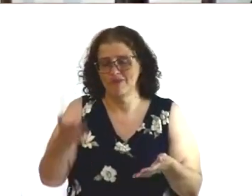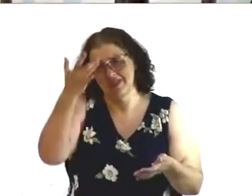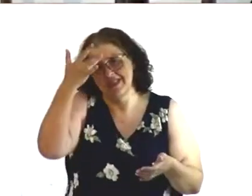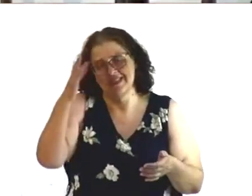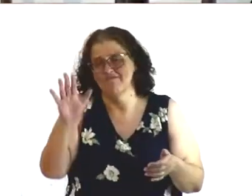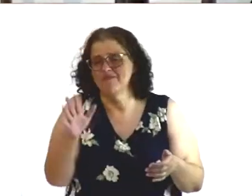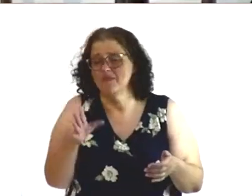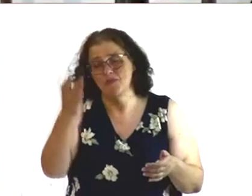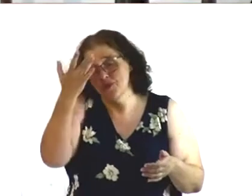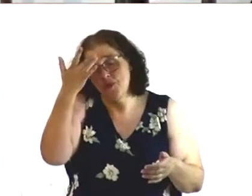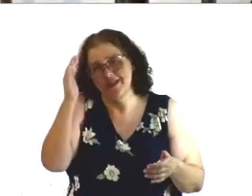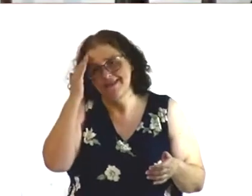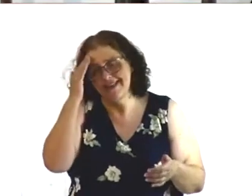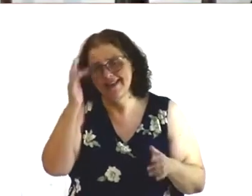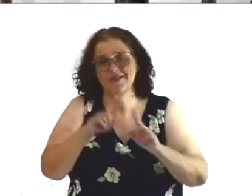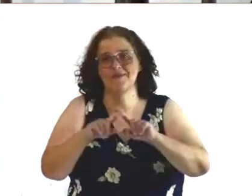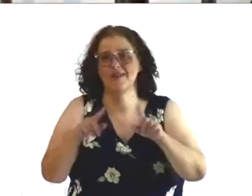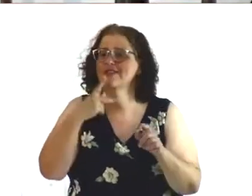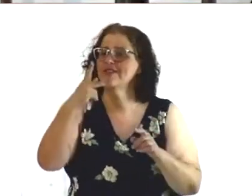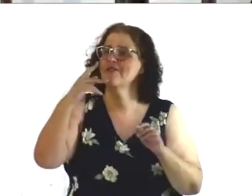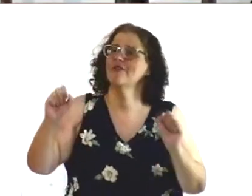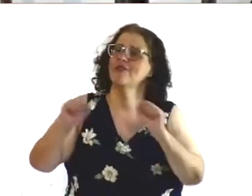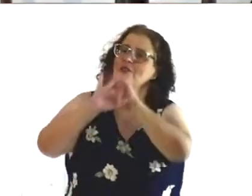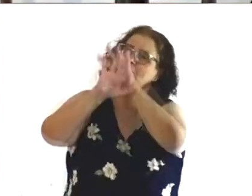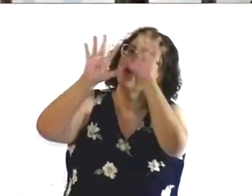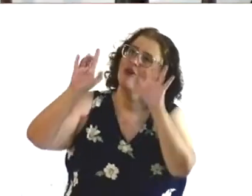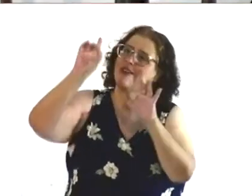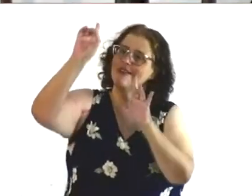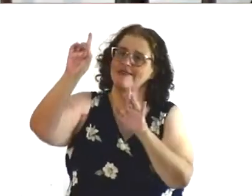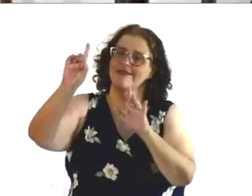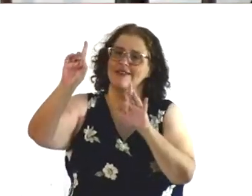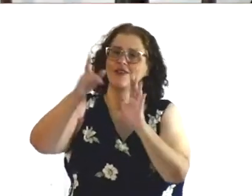lá, numa evidência que Deus